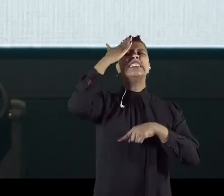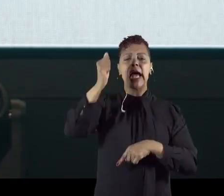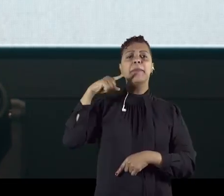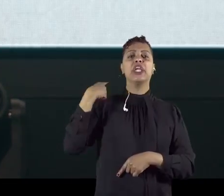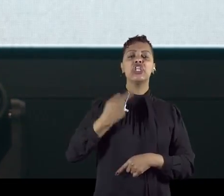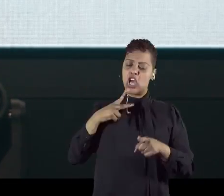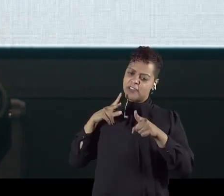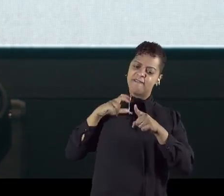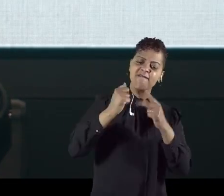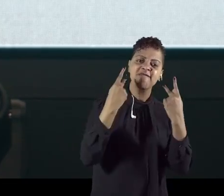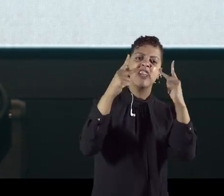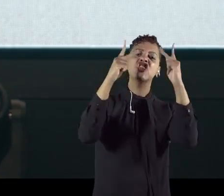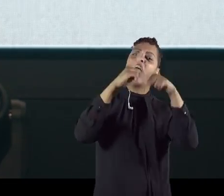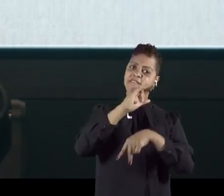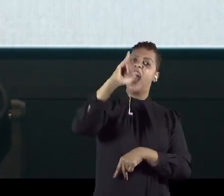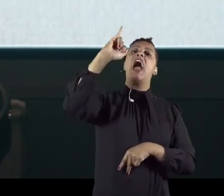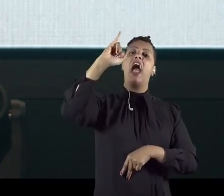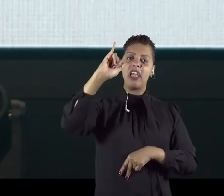vencedor